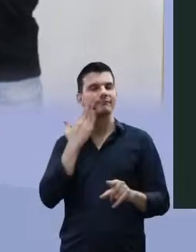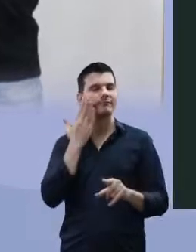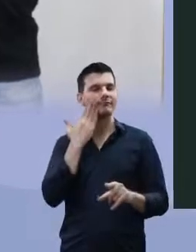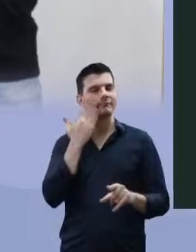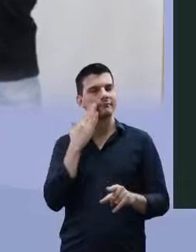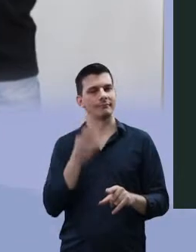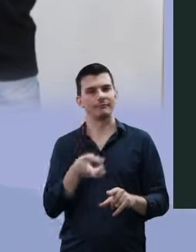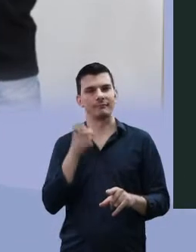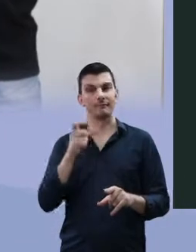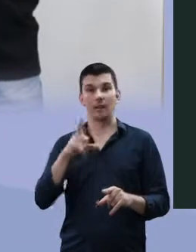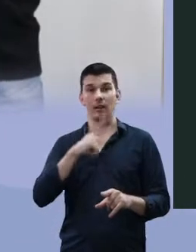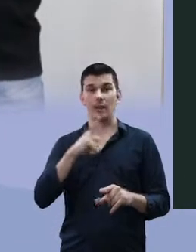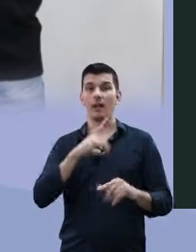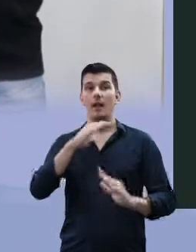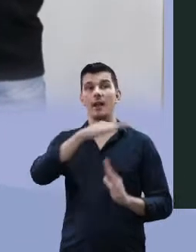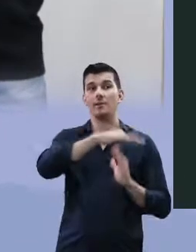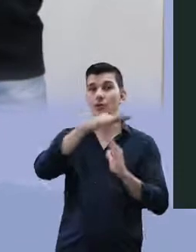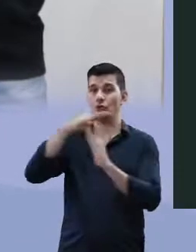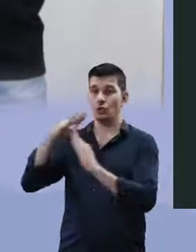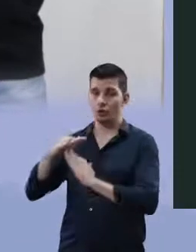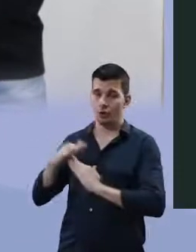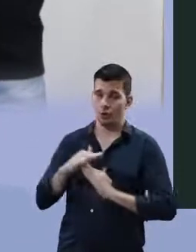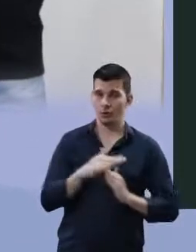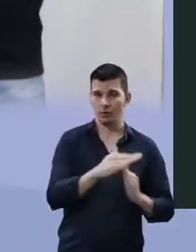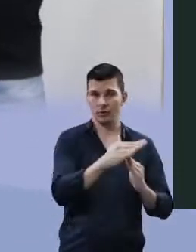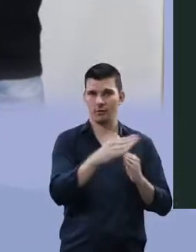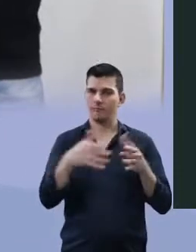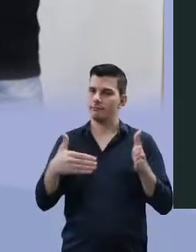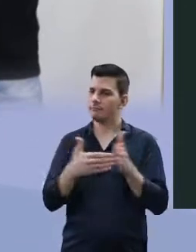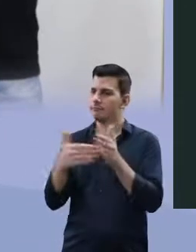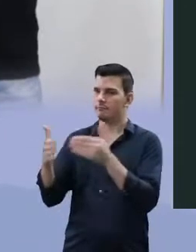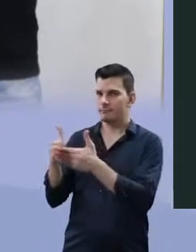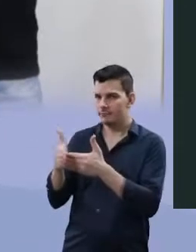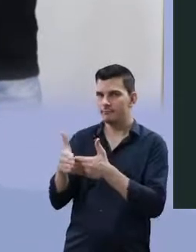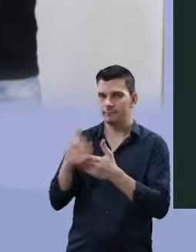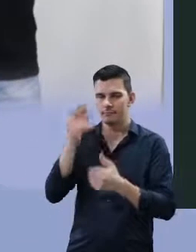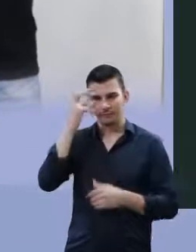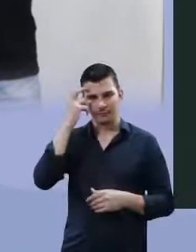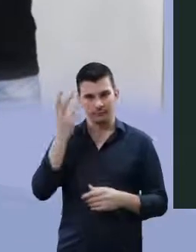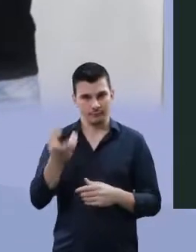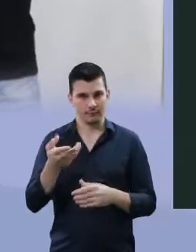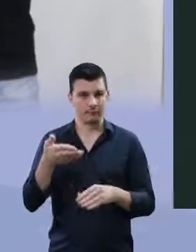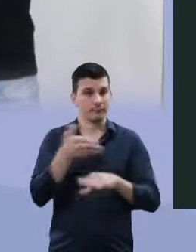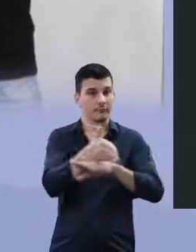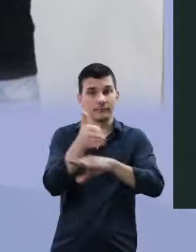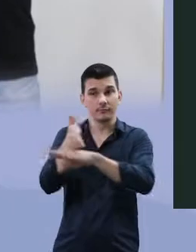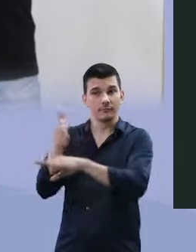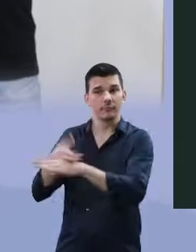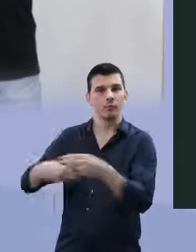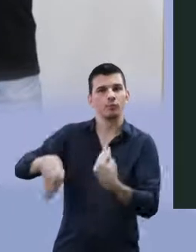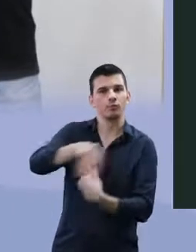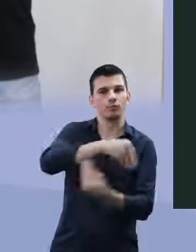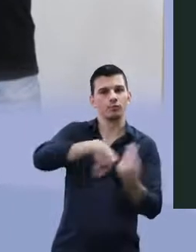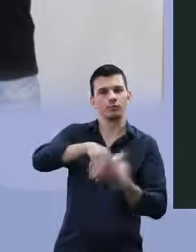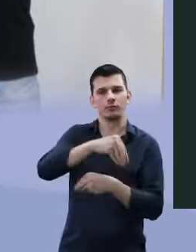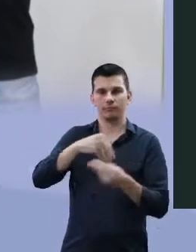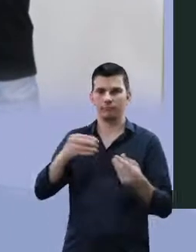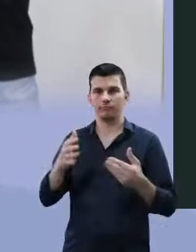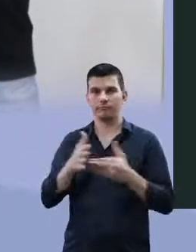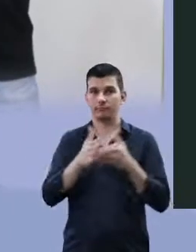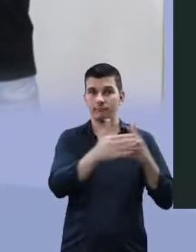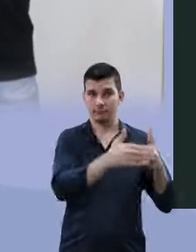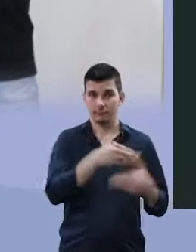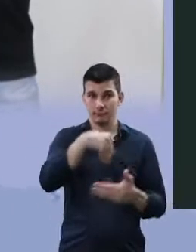de diferentes culturas ou de culturas não hegemônicas dentro de um espaço cultural mais amplo. Certo? E aí eu trago aqueles